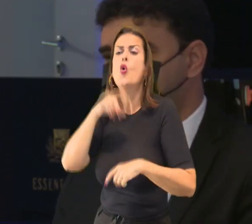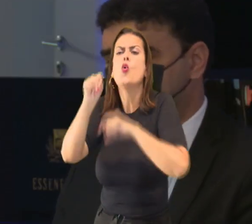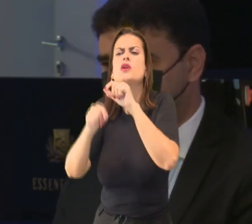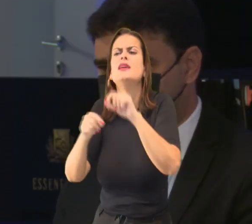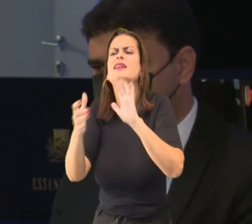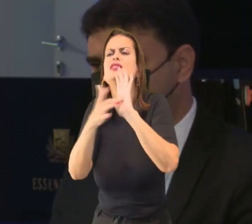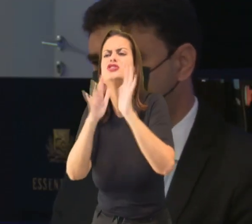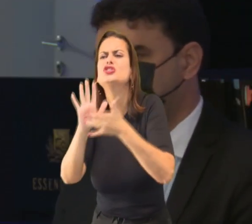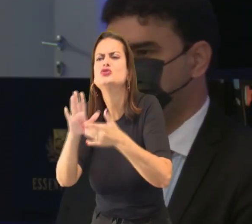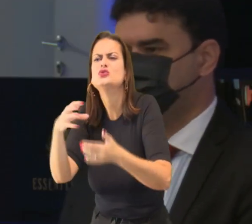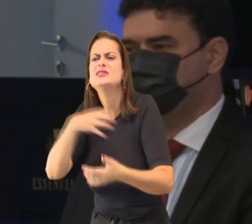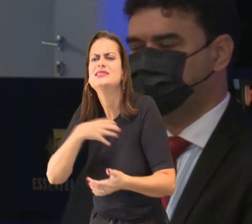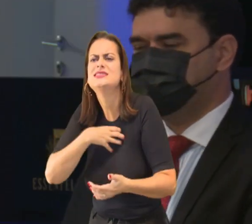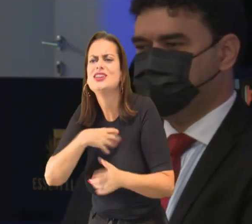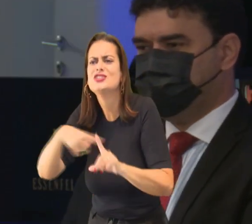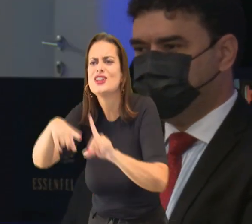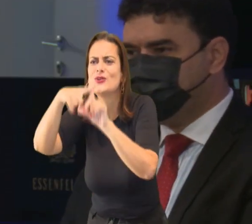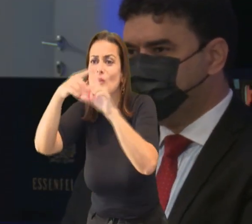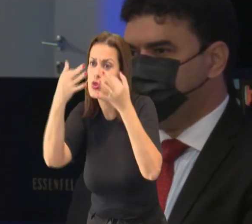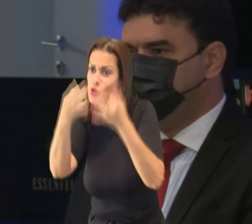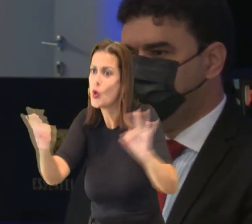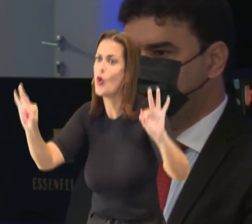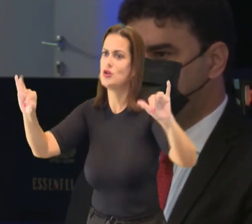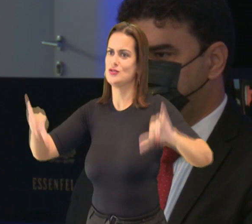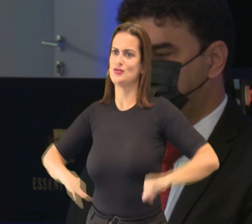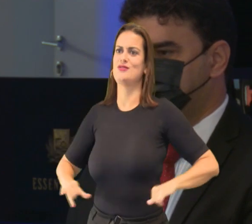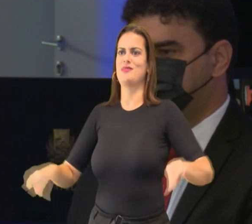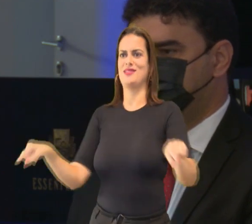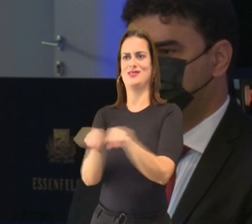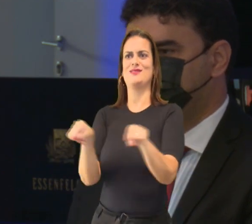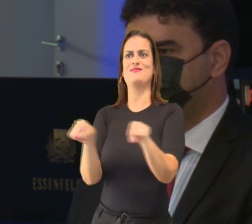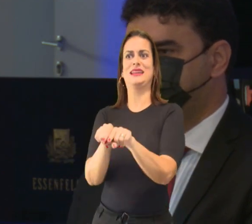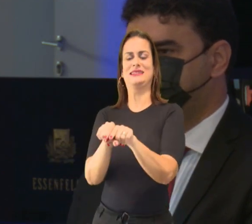cruz? A sua dor e o seu sofrimento.